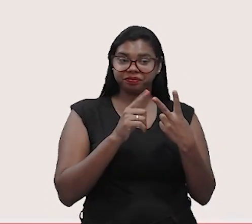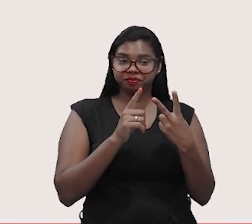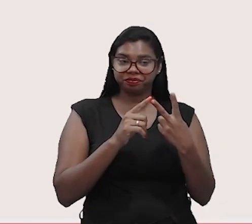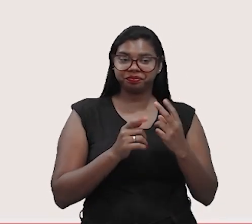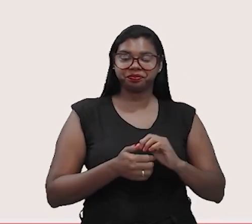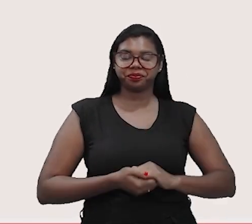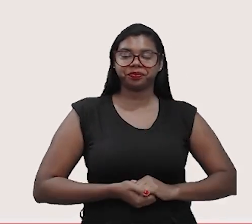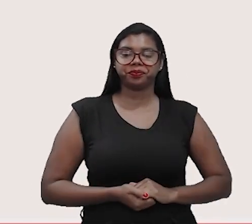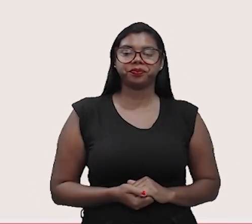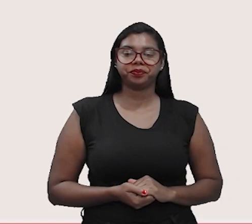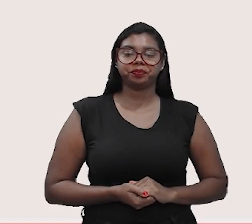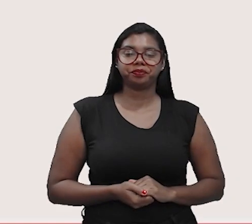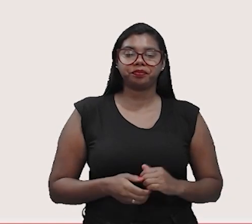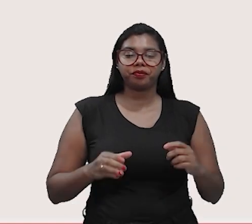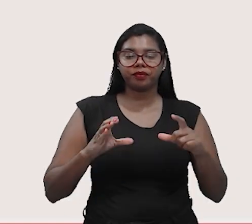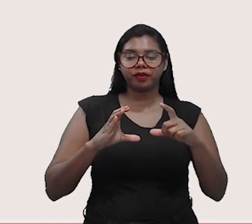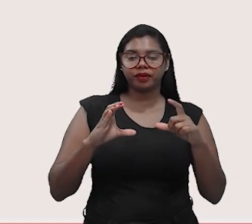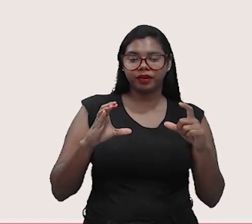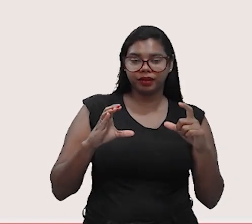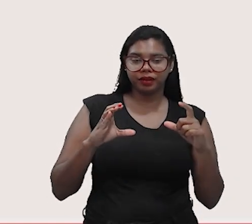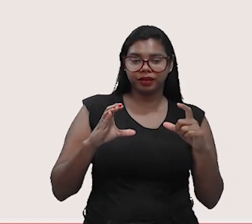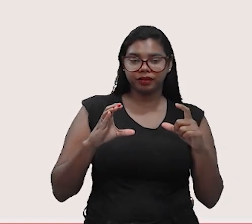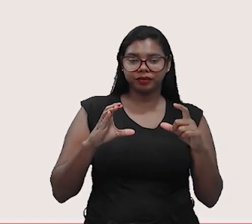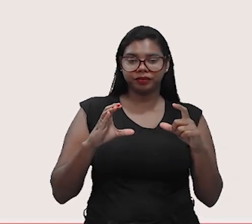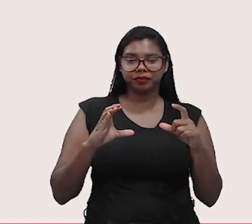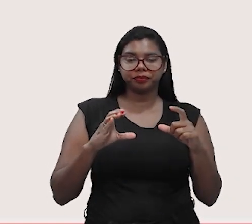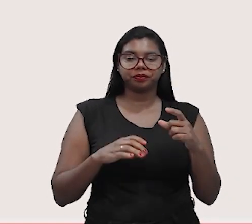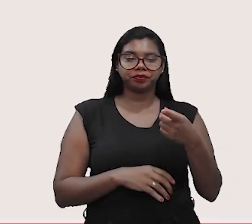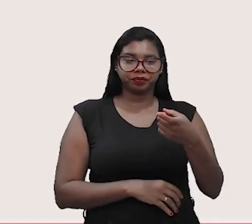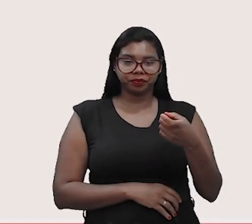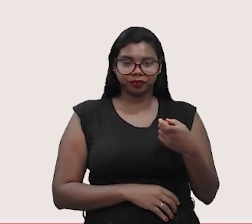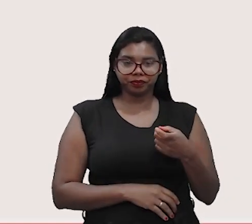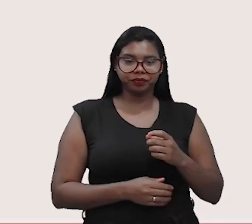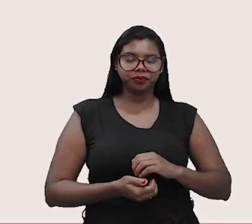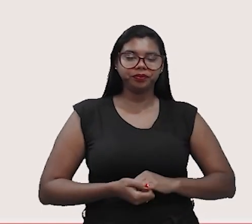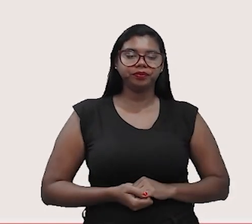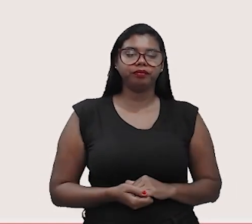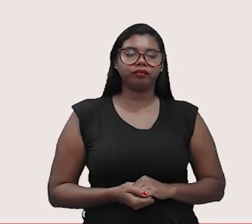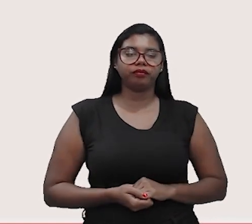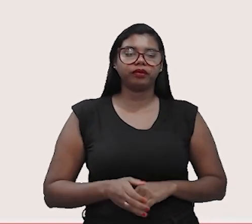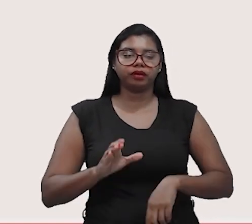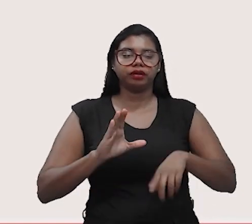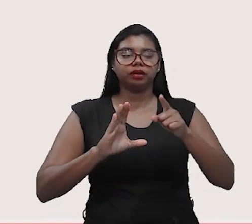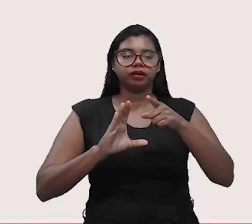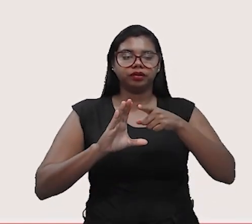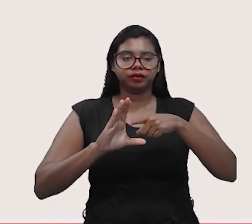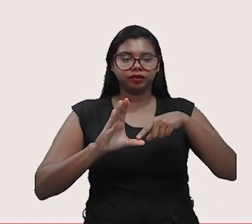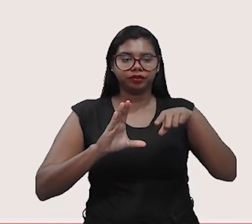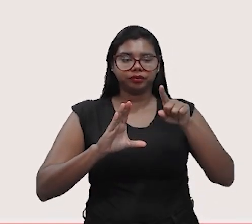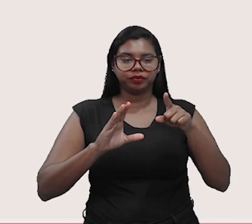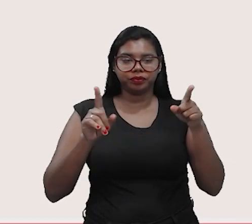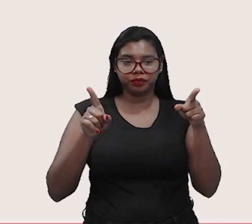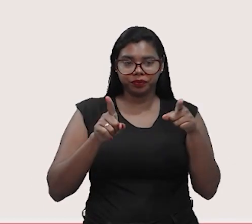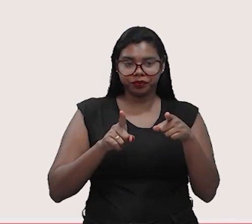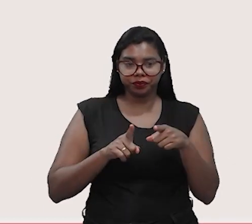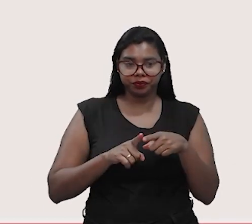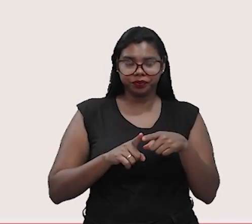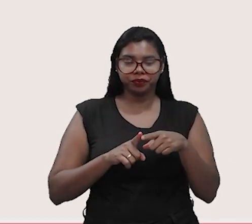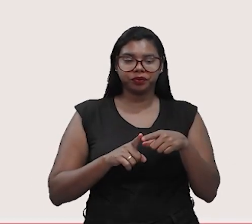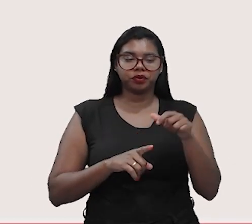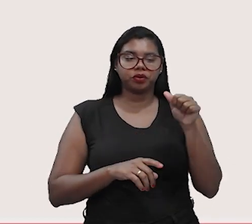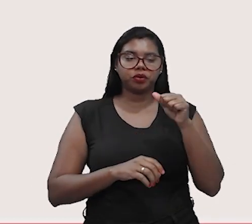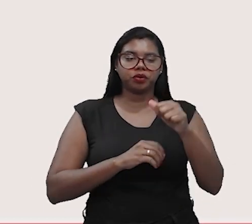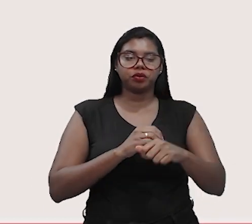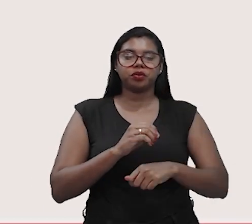das abscissas, eixo X, beleza? Quando o A é positivo, temos aí